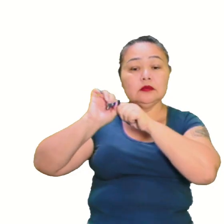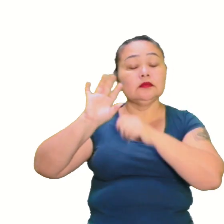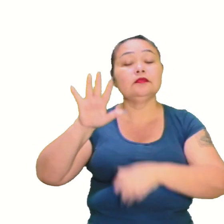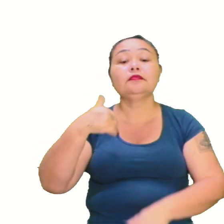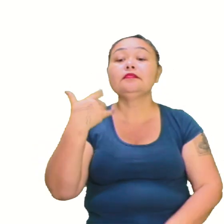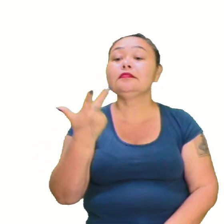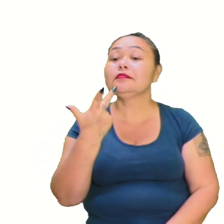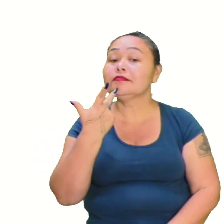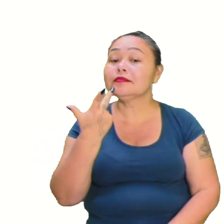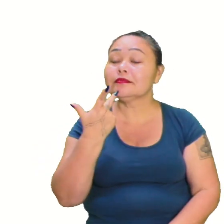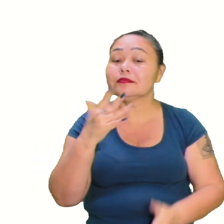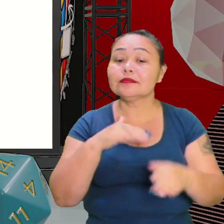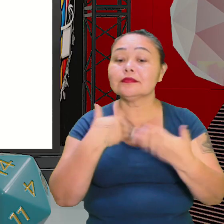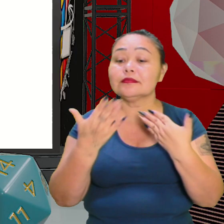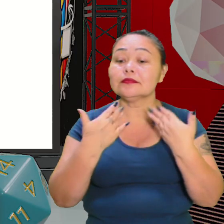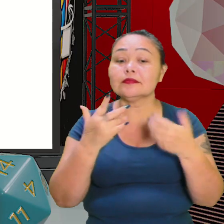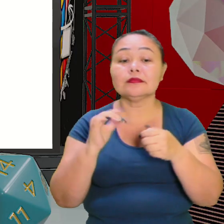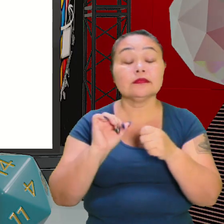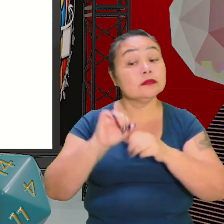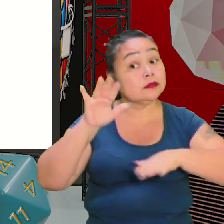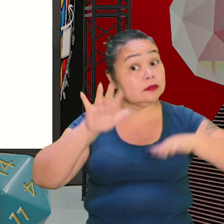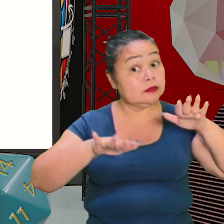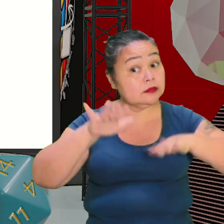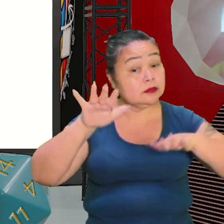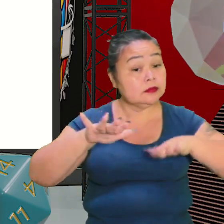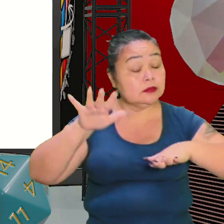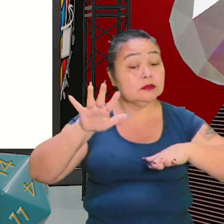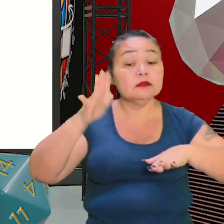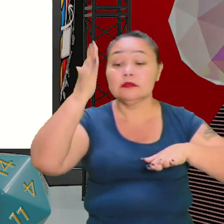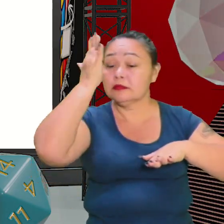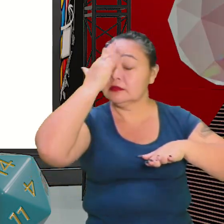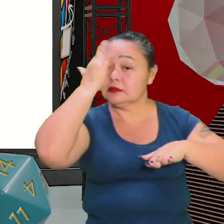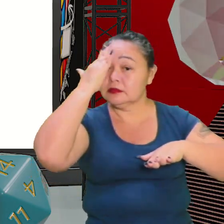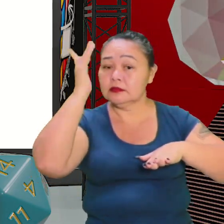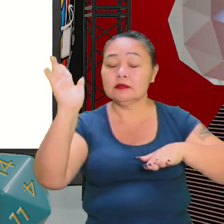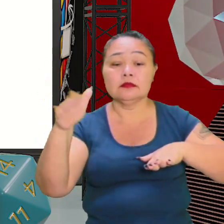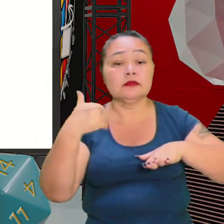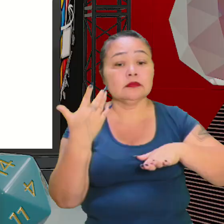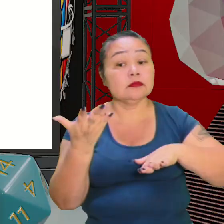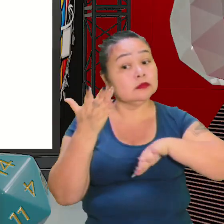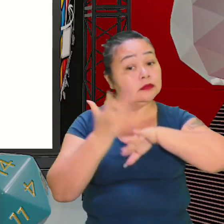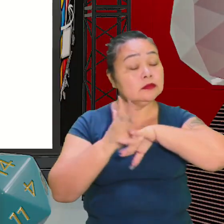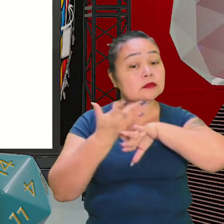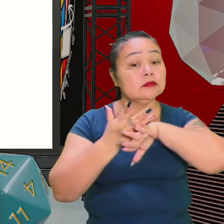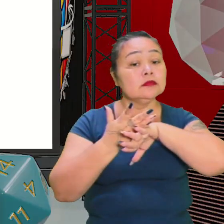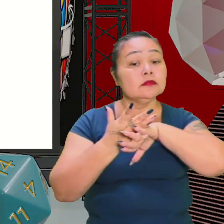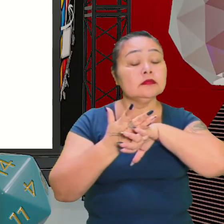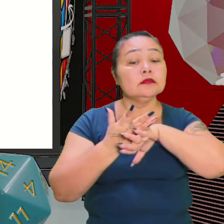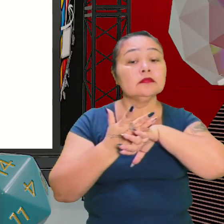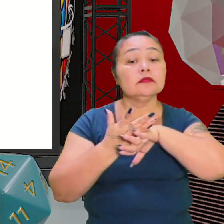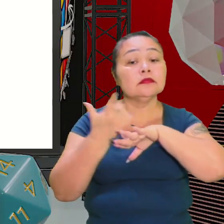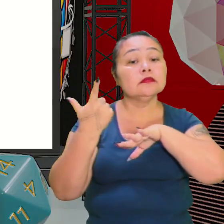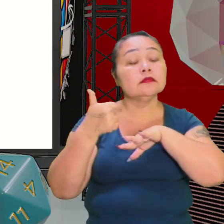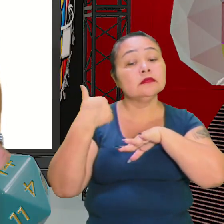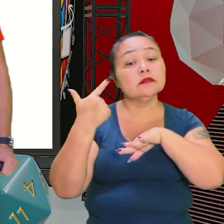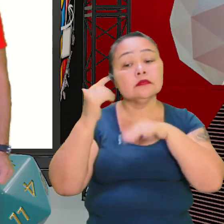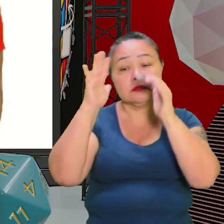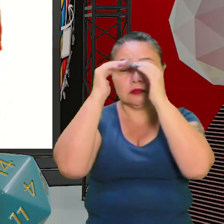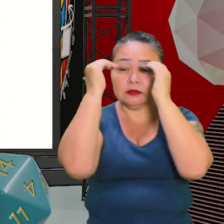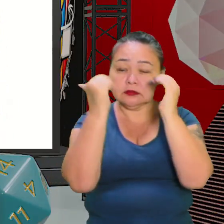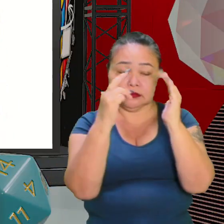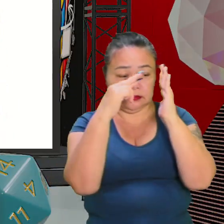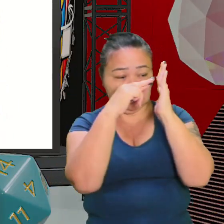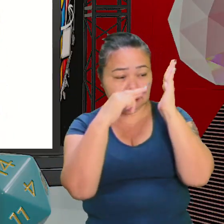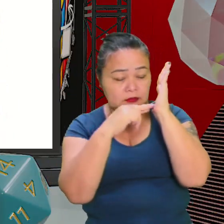conversar com eles rapidinho. Olha só. Talvez vocês saibam disso já pela prática. Mas uma vez que eu obedeço